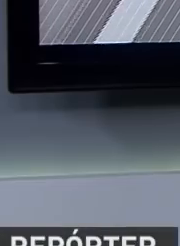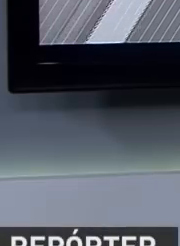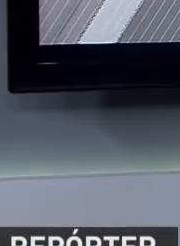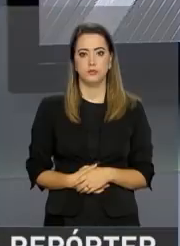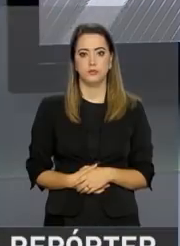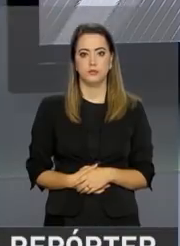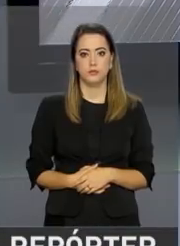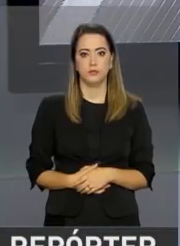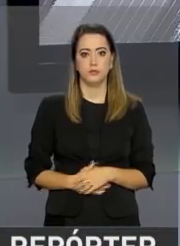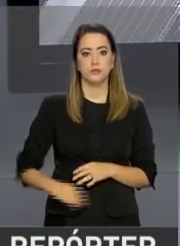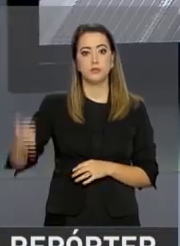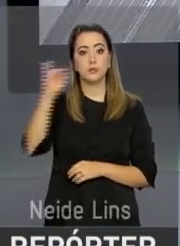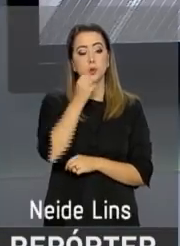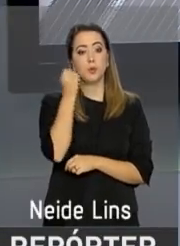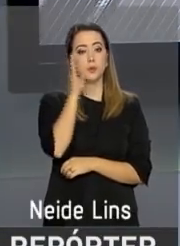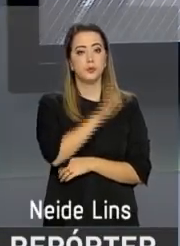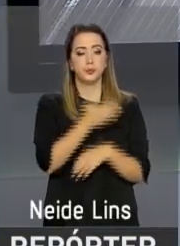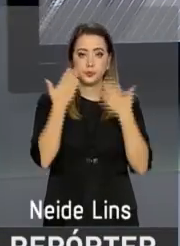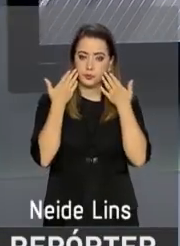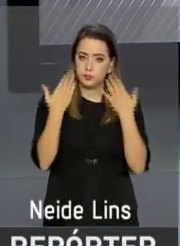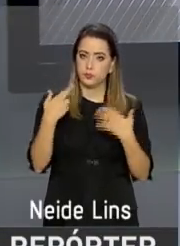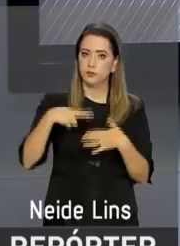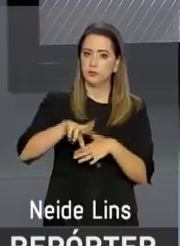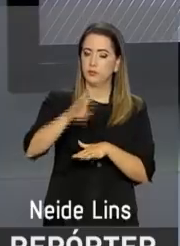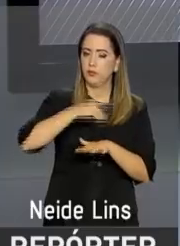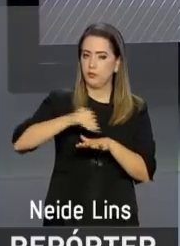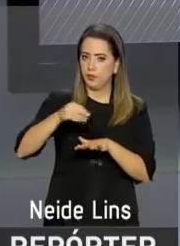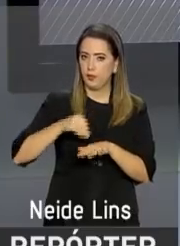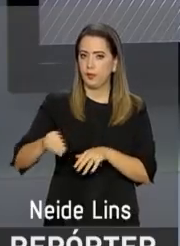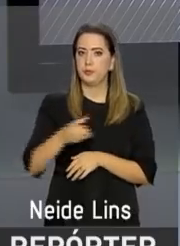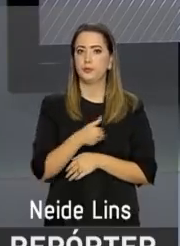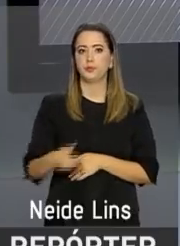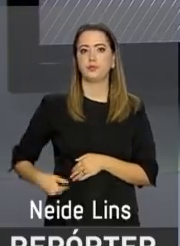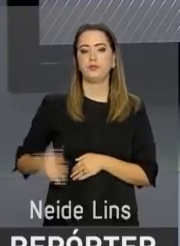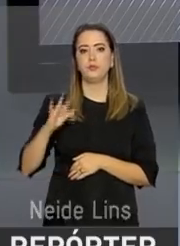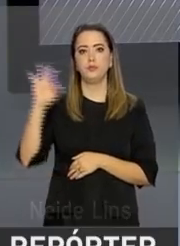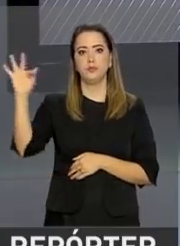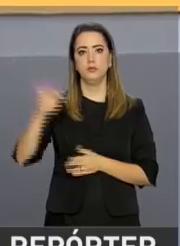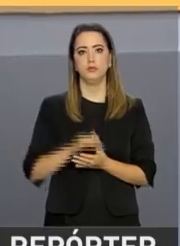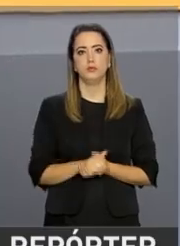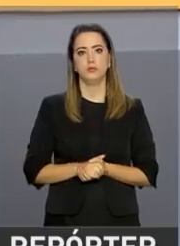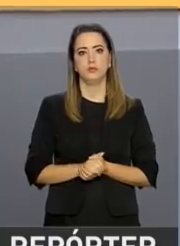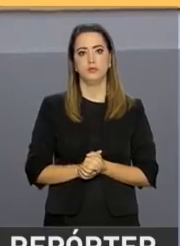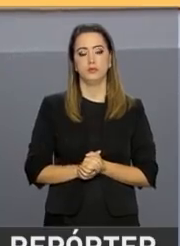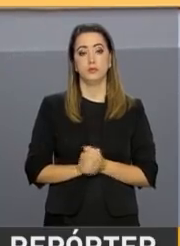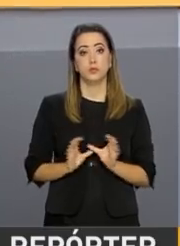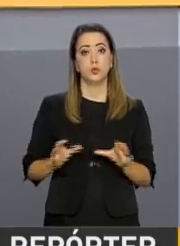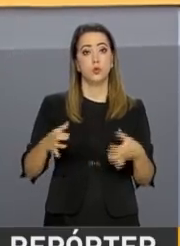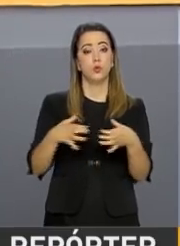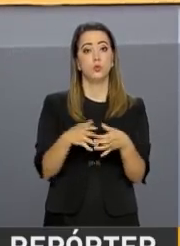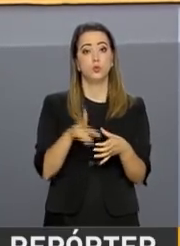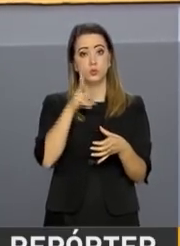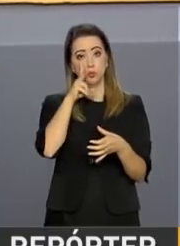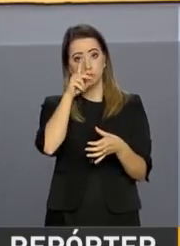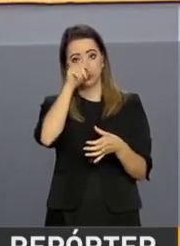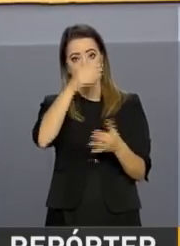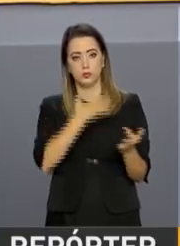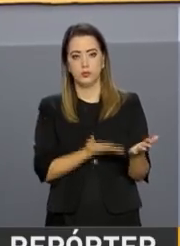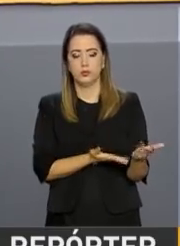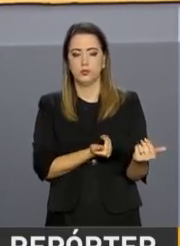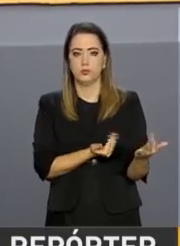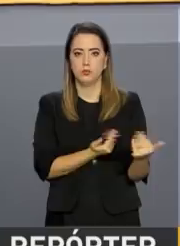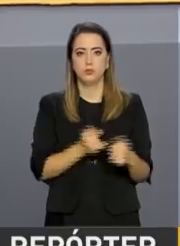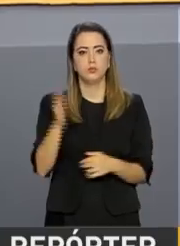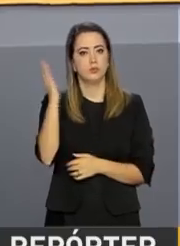olá boa tarde no ar o repórter nbr com as notícias do governo federal um conjunto de iniciativas para